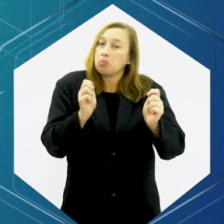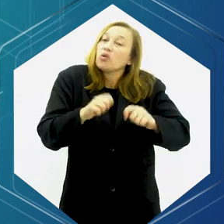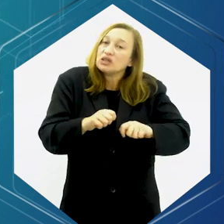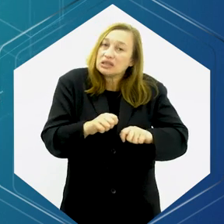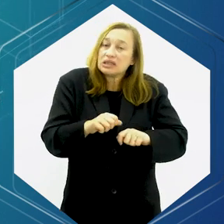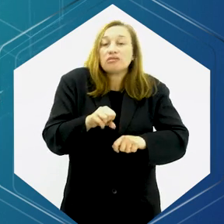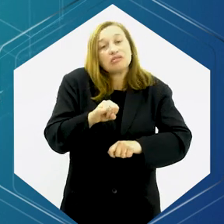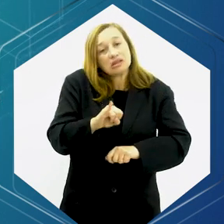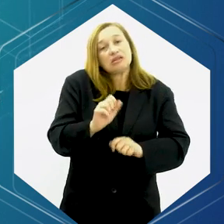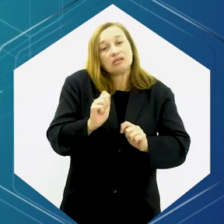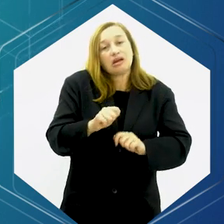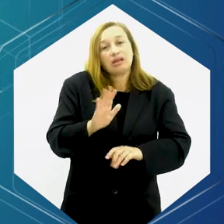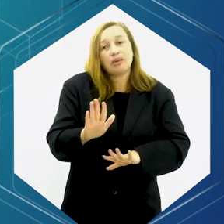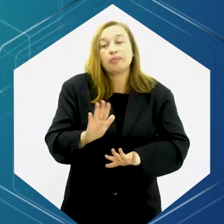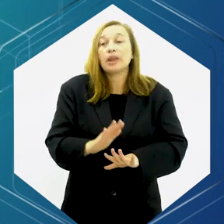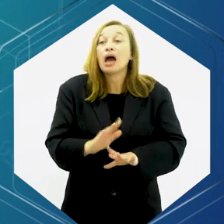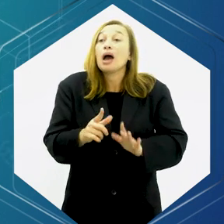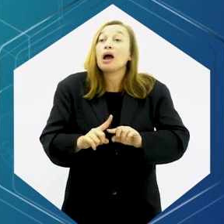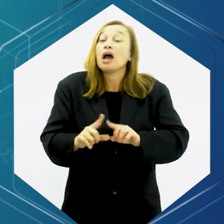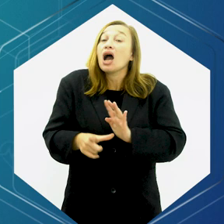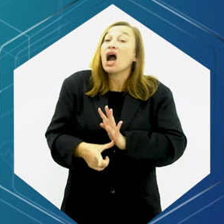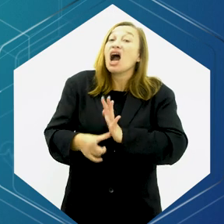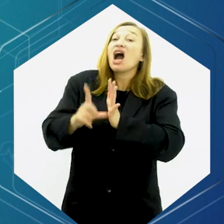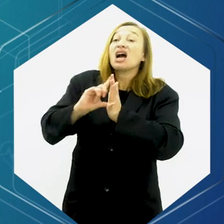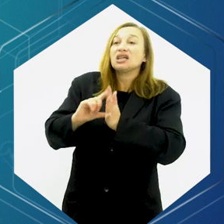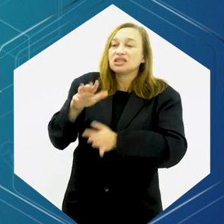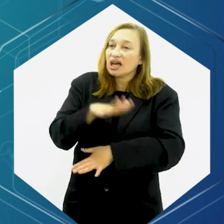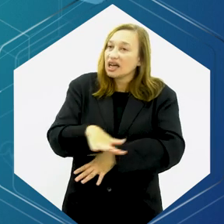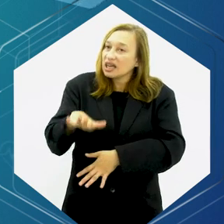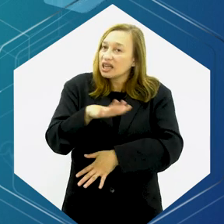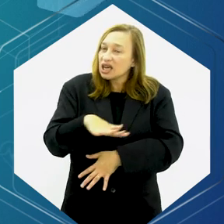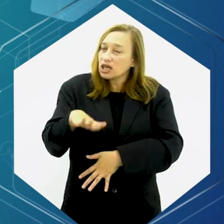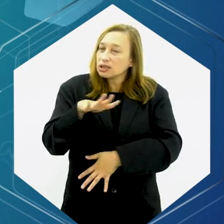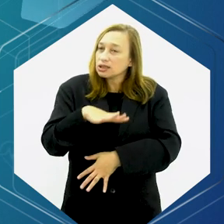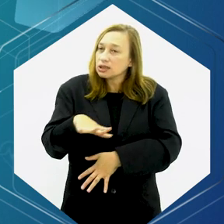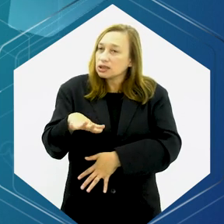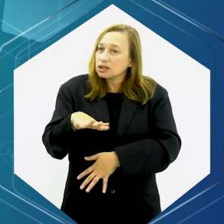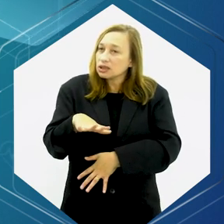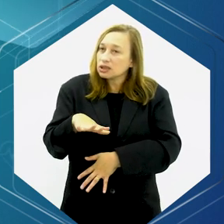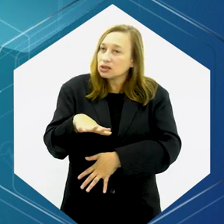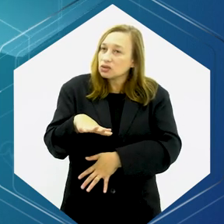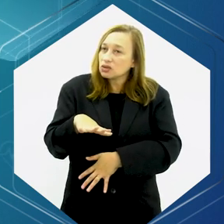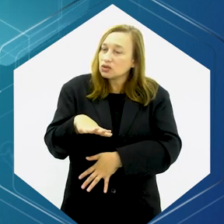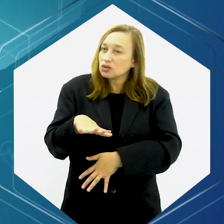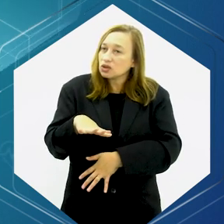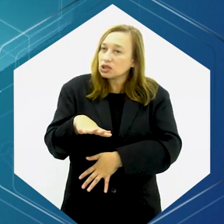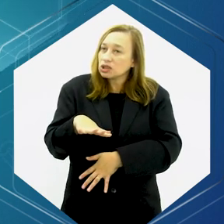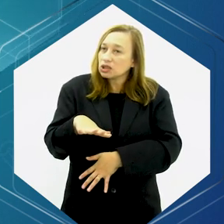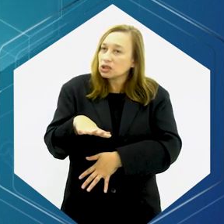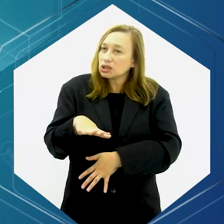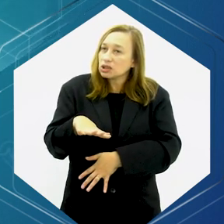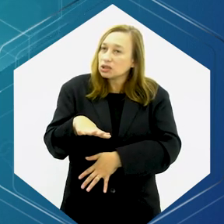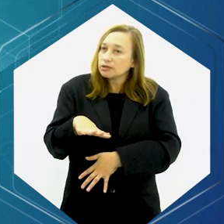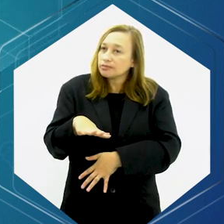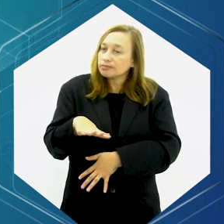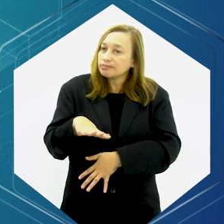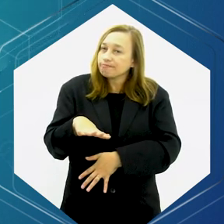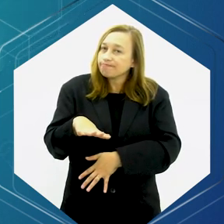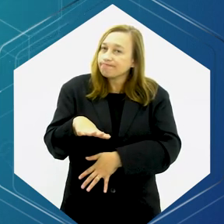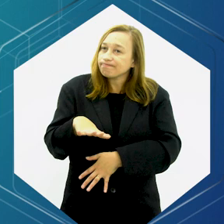eh sejam possíveis né e antes a criança atingir aquela